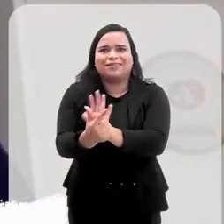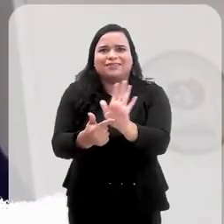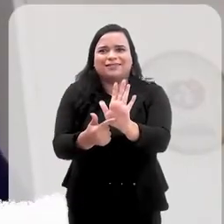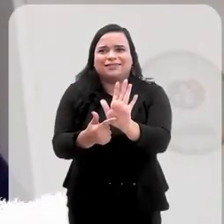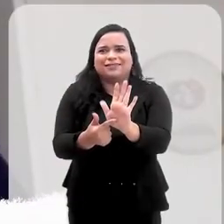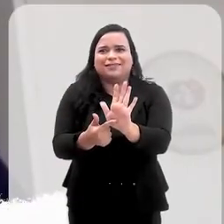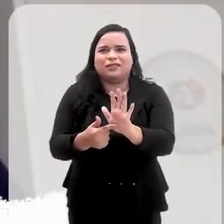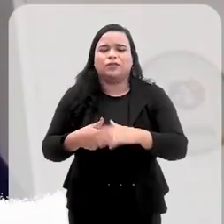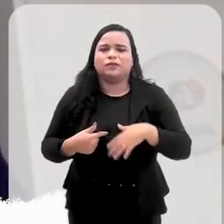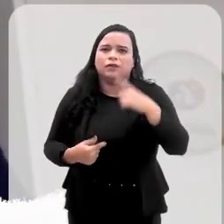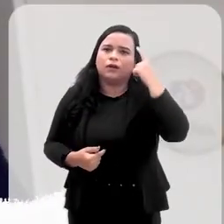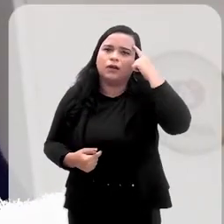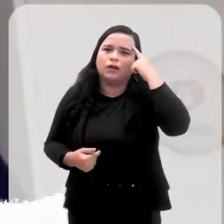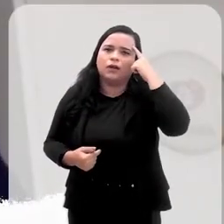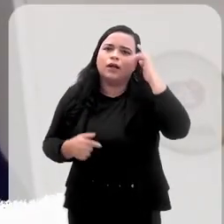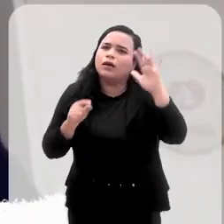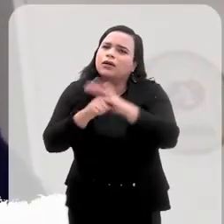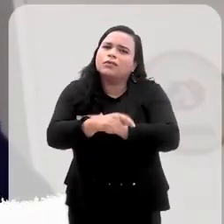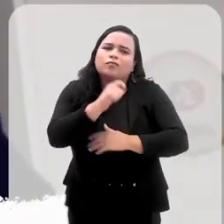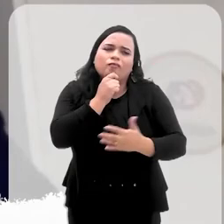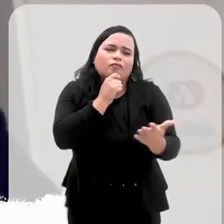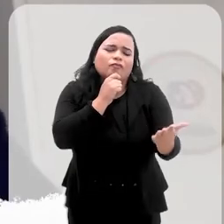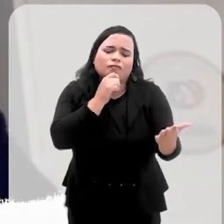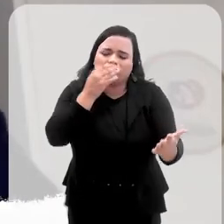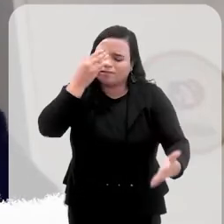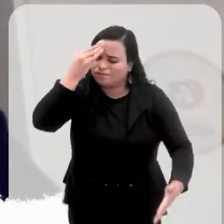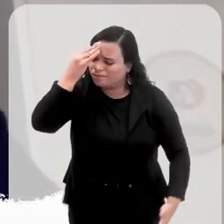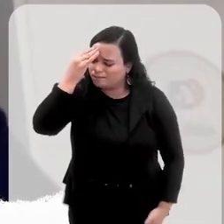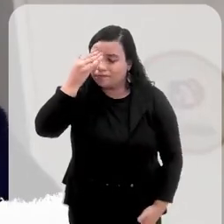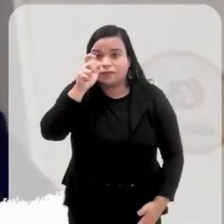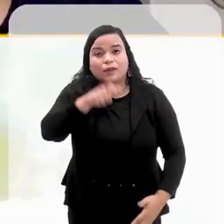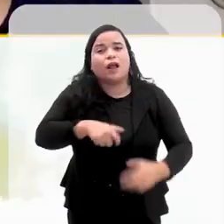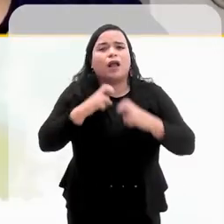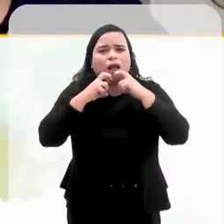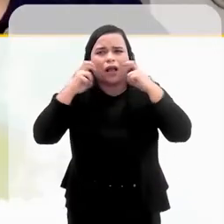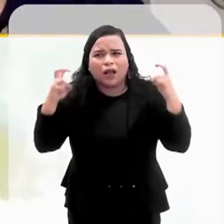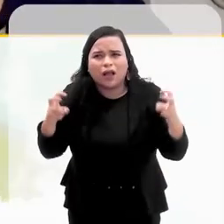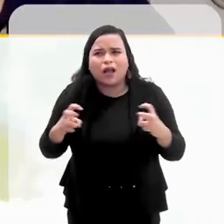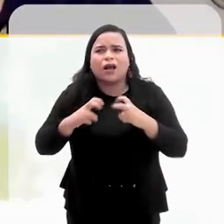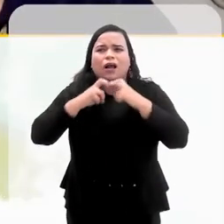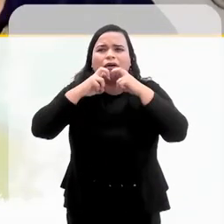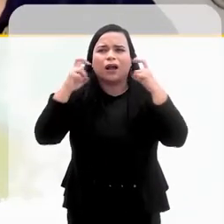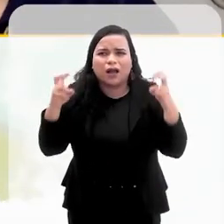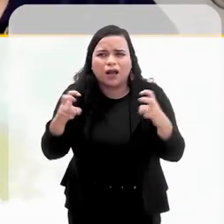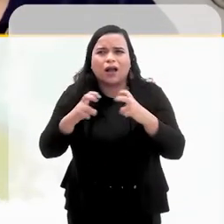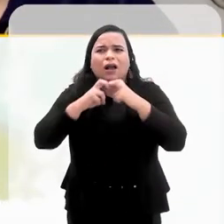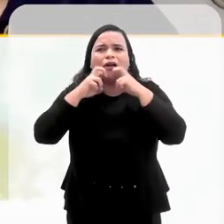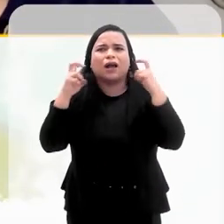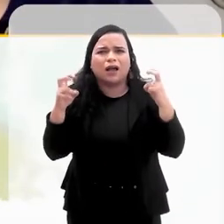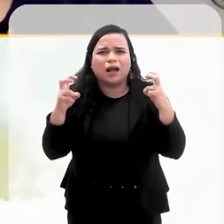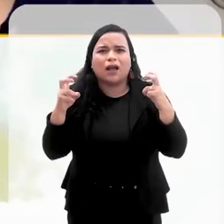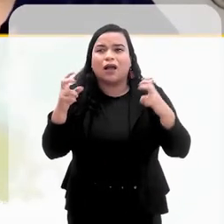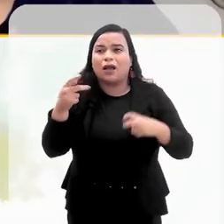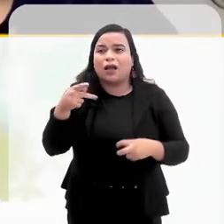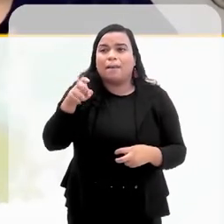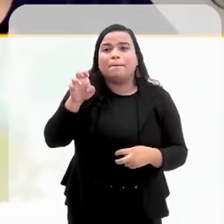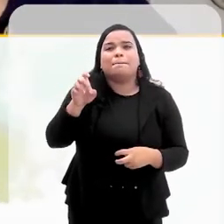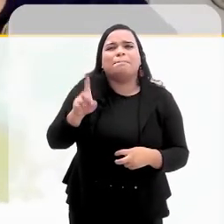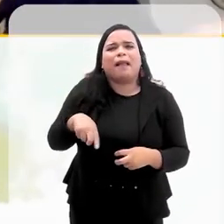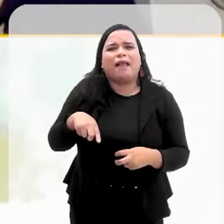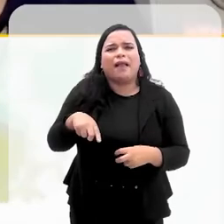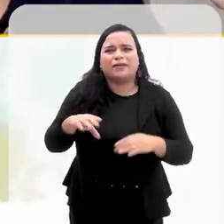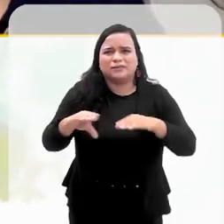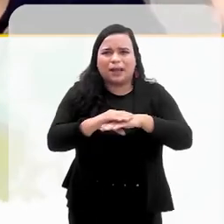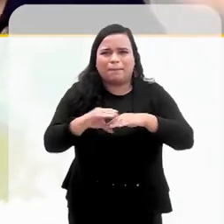pegou, apontou o pé dela. Quando eu tirei o sapato dela, tinha uma bolha sangrando. E a gente não viu. A gente não